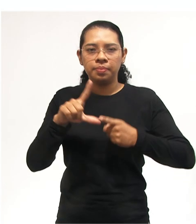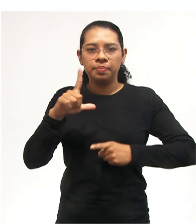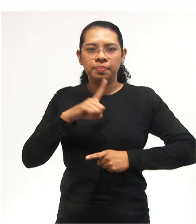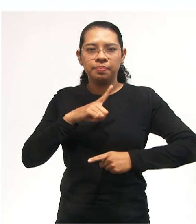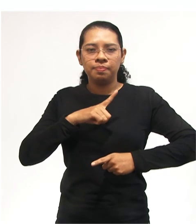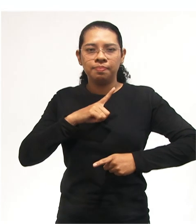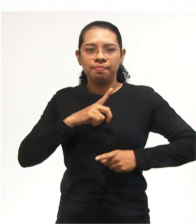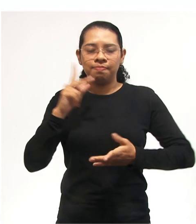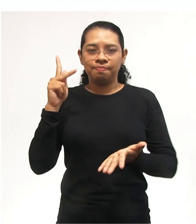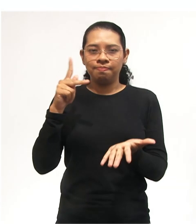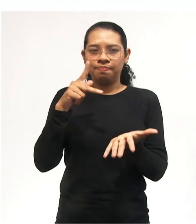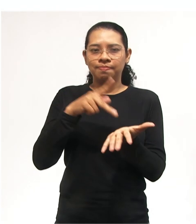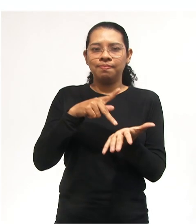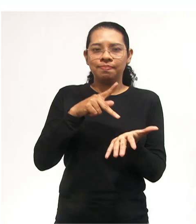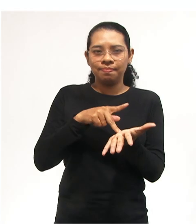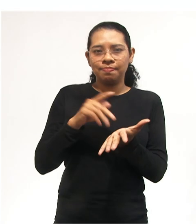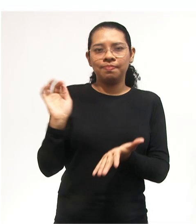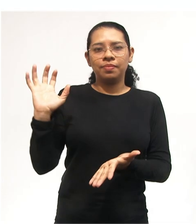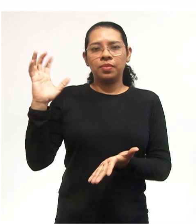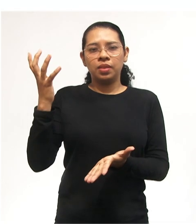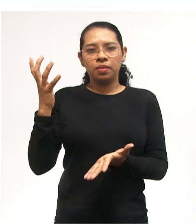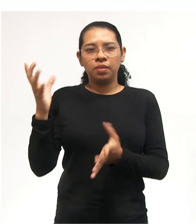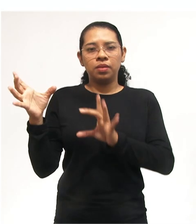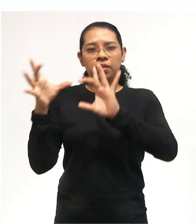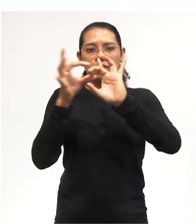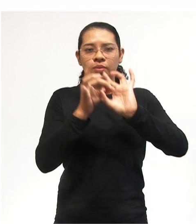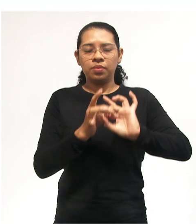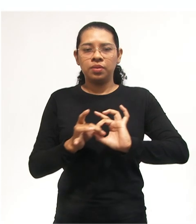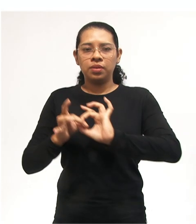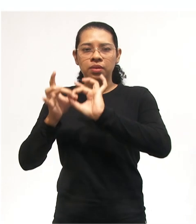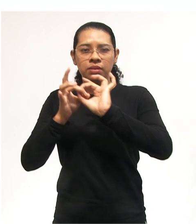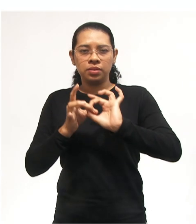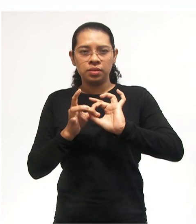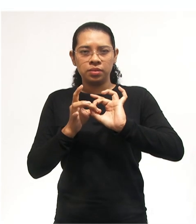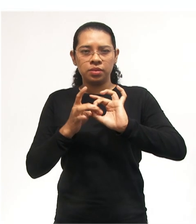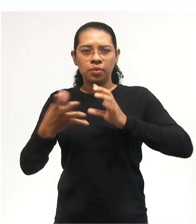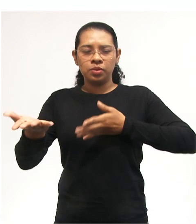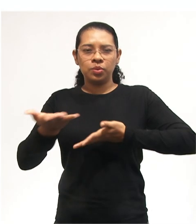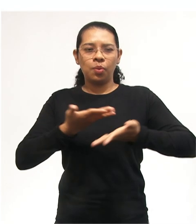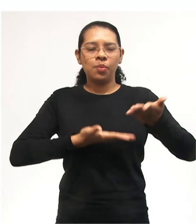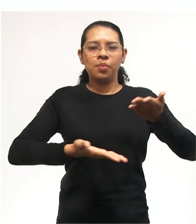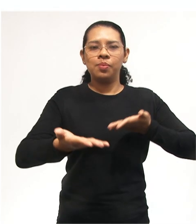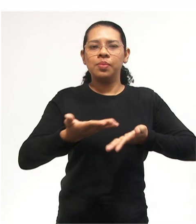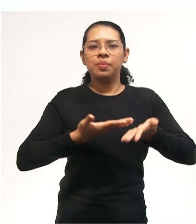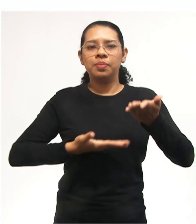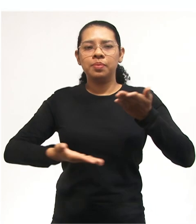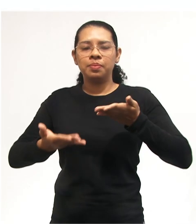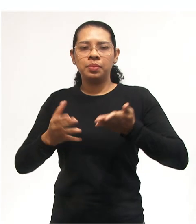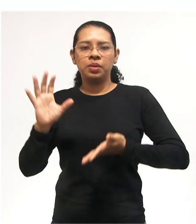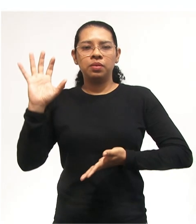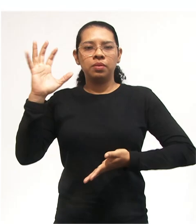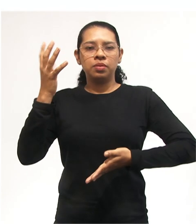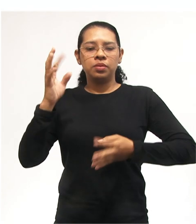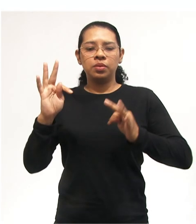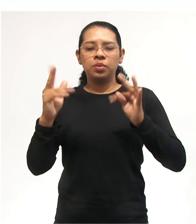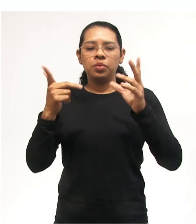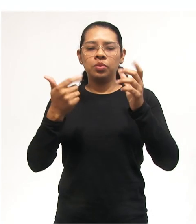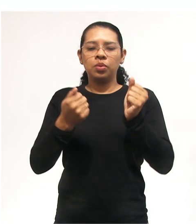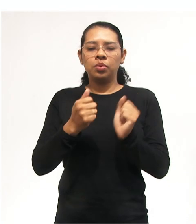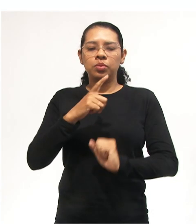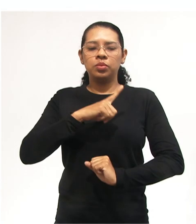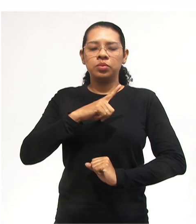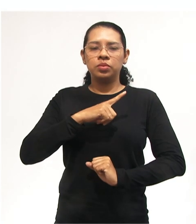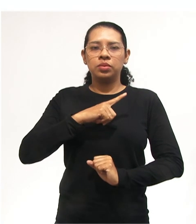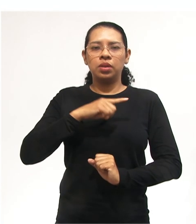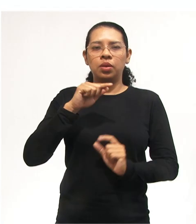fato aconteça, para que essas interações aconteçam, as interações elas estão identificadas a partir dessas setas,